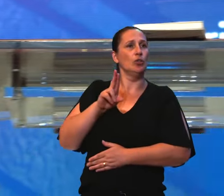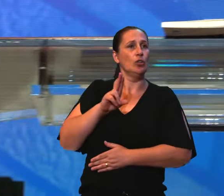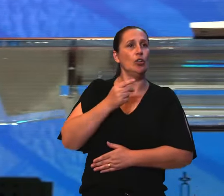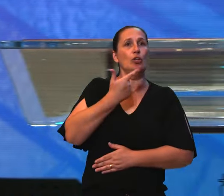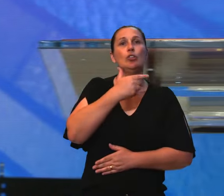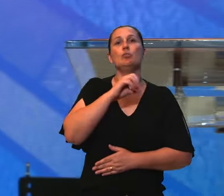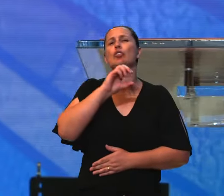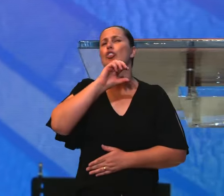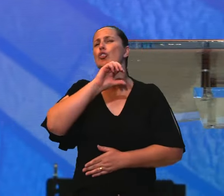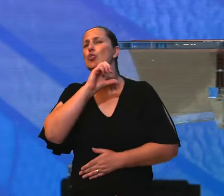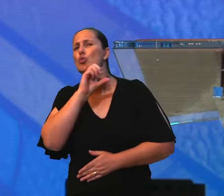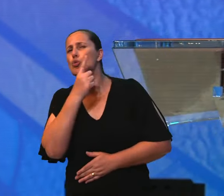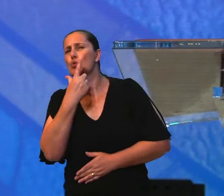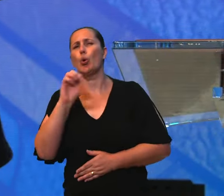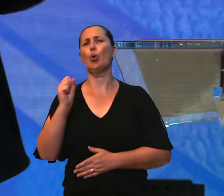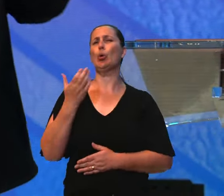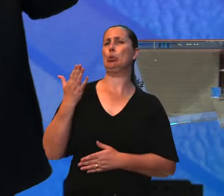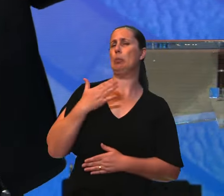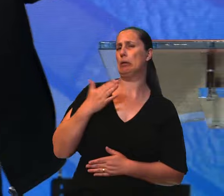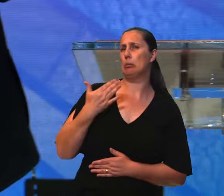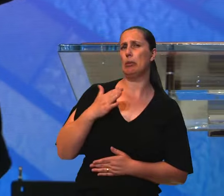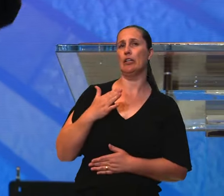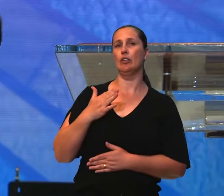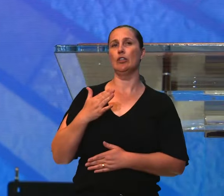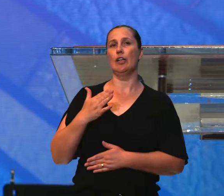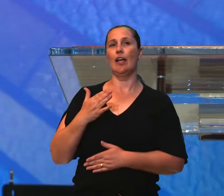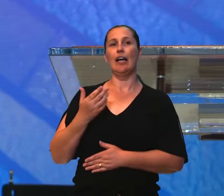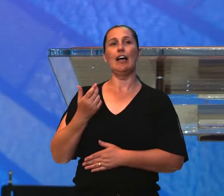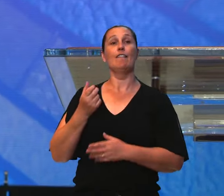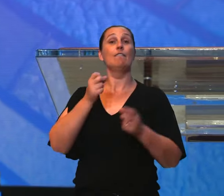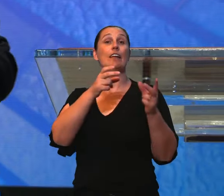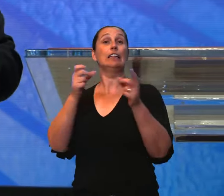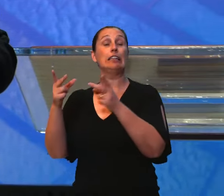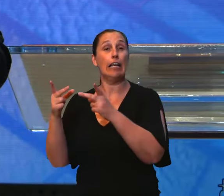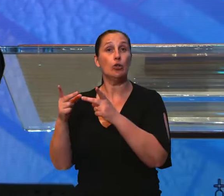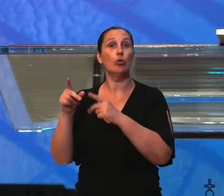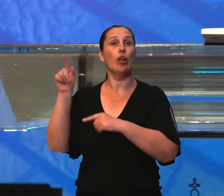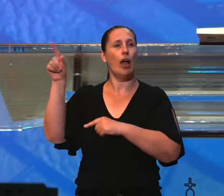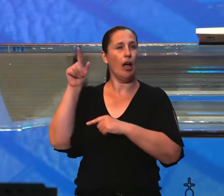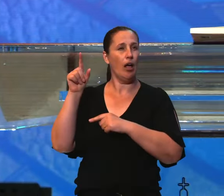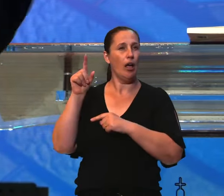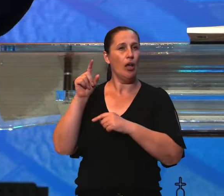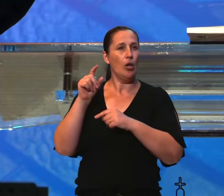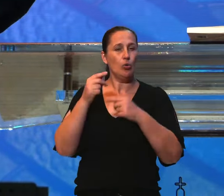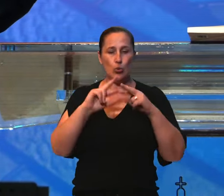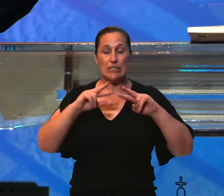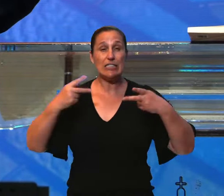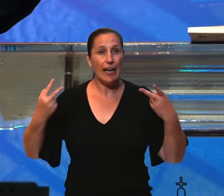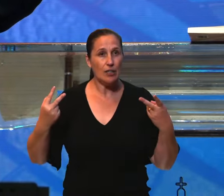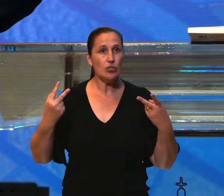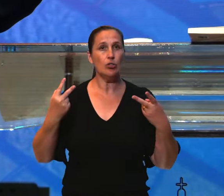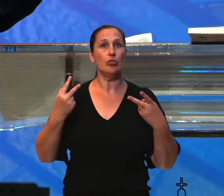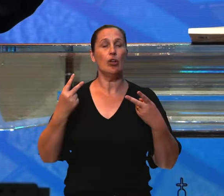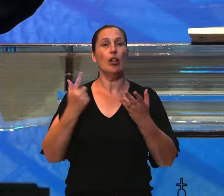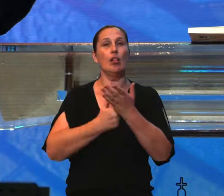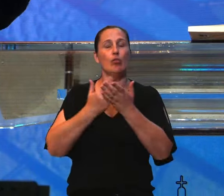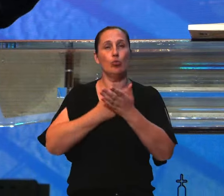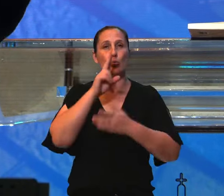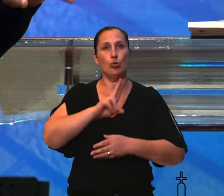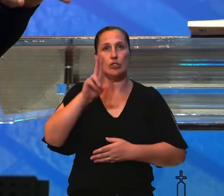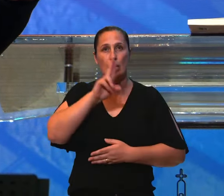39,90 hoje custa 140 não tô brincando não sei quanto custa mas lá ele site de livro usado